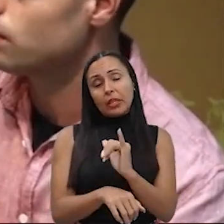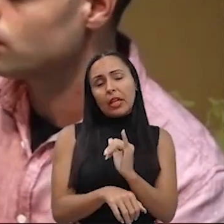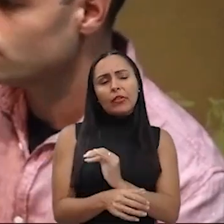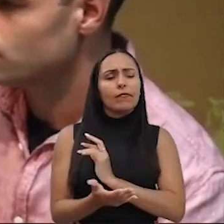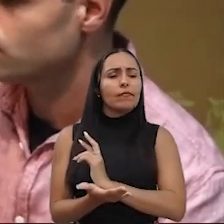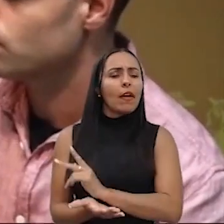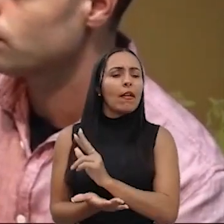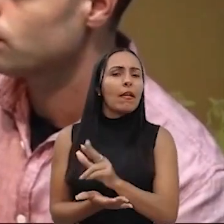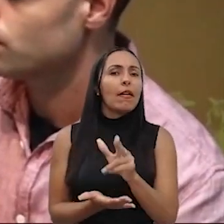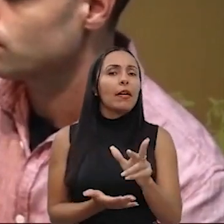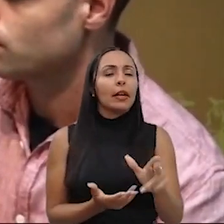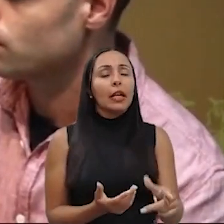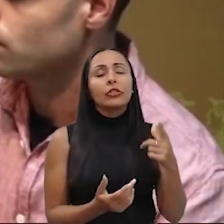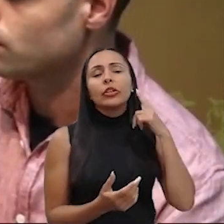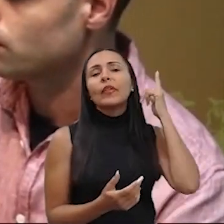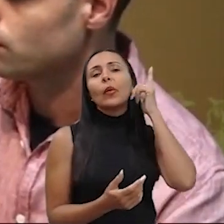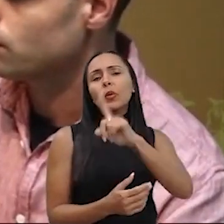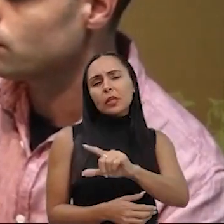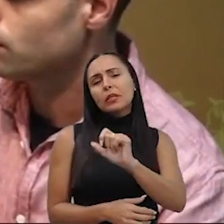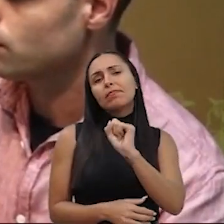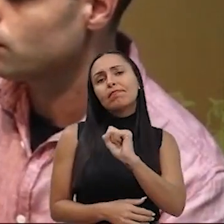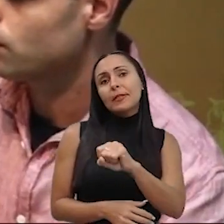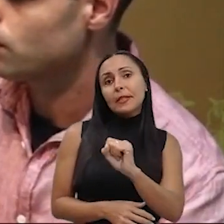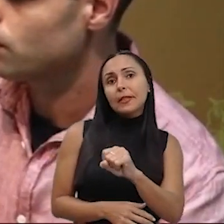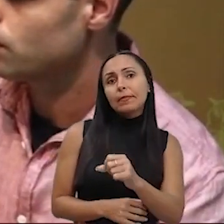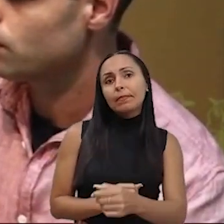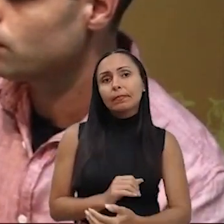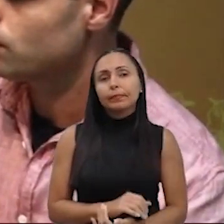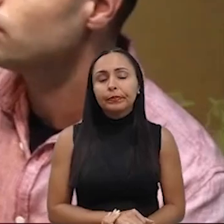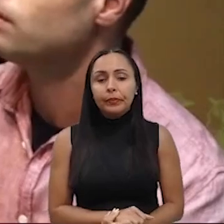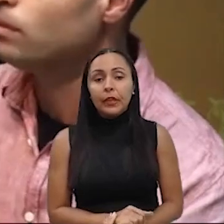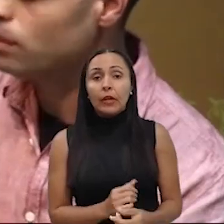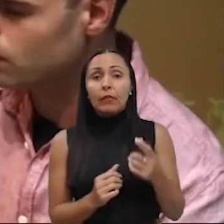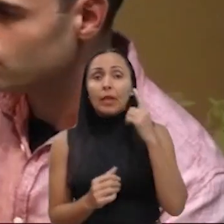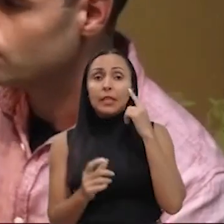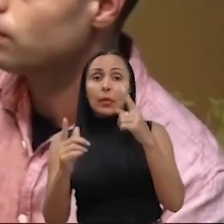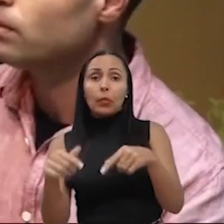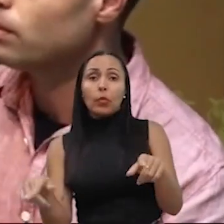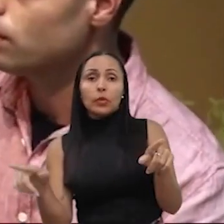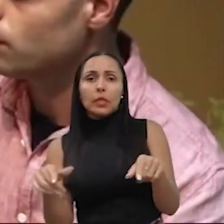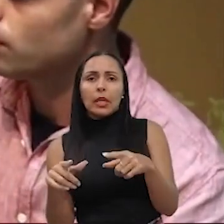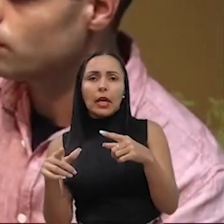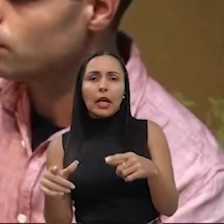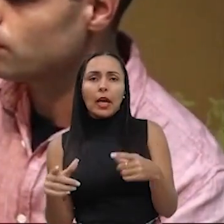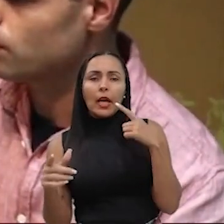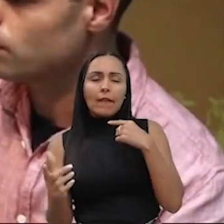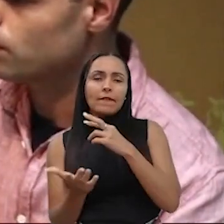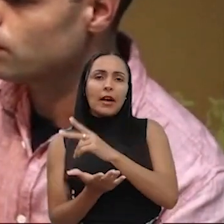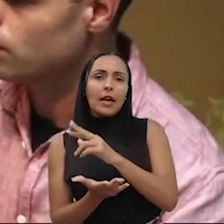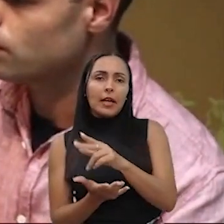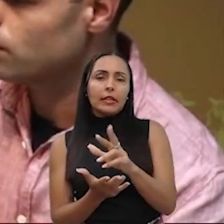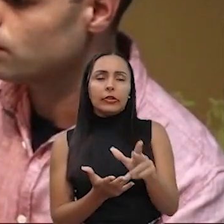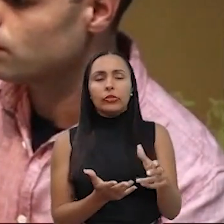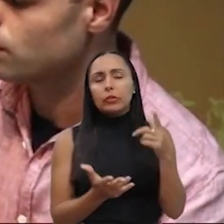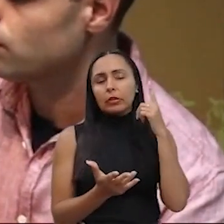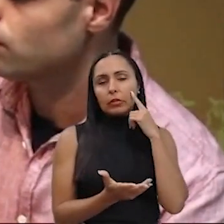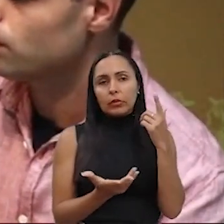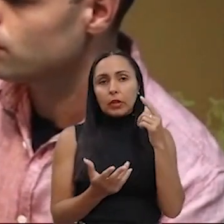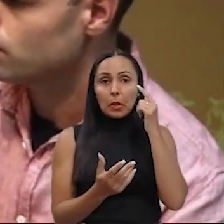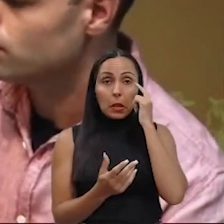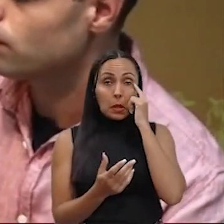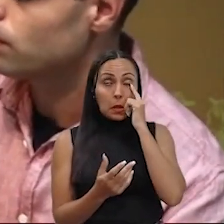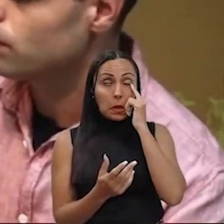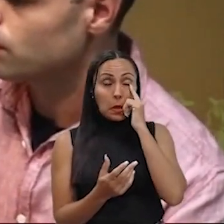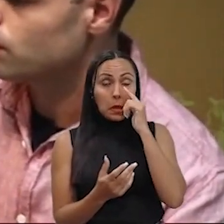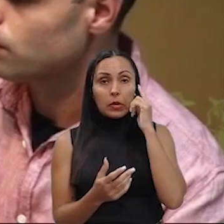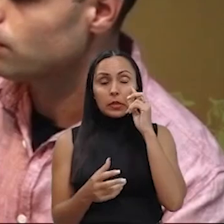conseguir fazer, inclusive, a mesma música em várias versões. Eu sempre vejo,